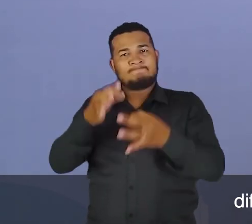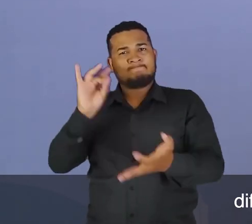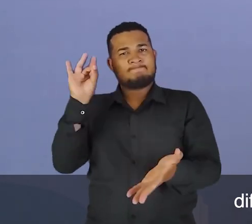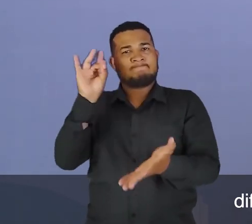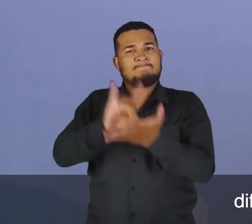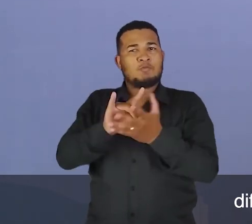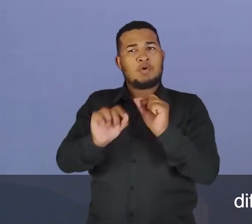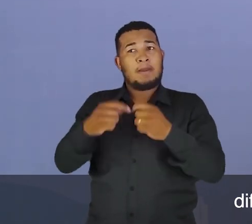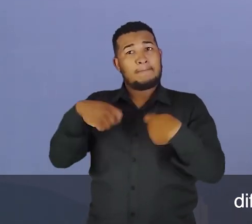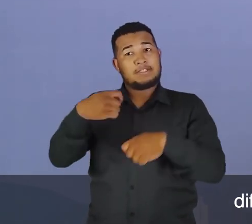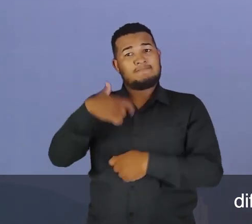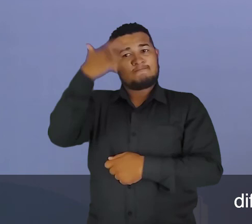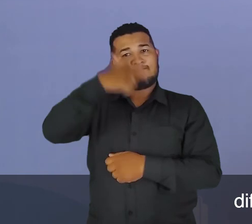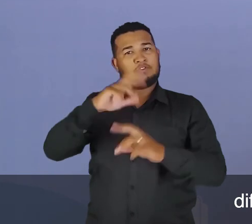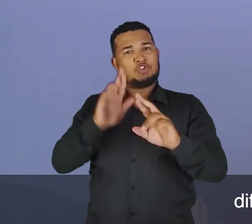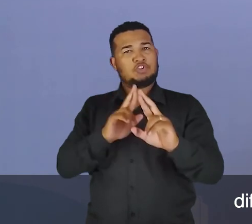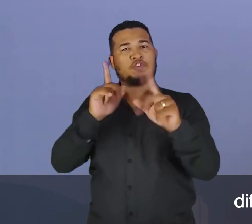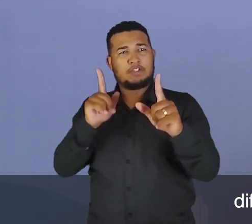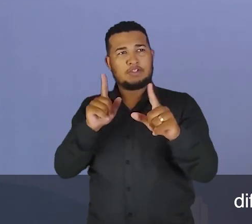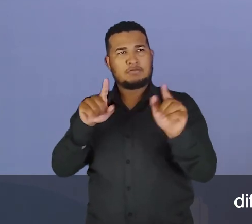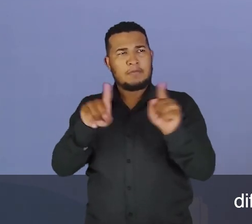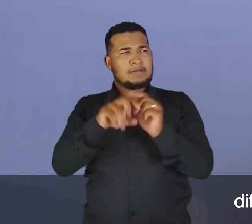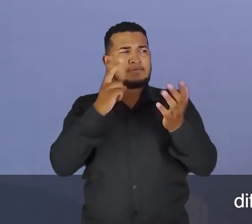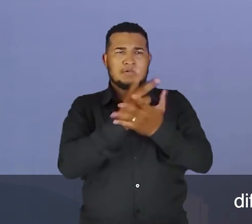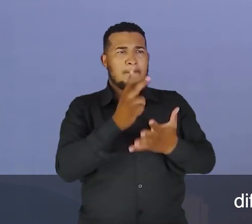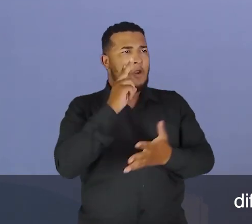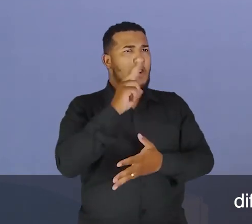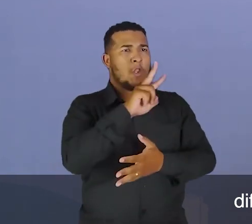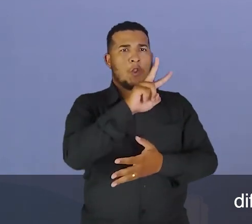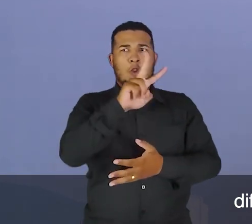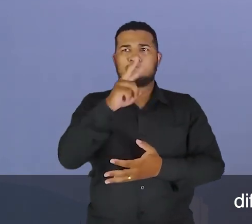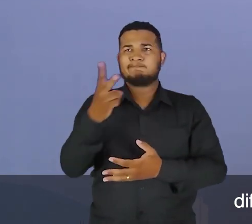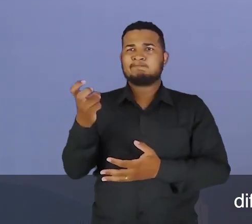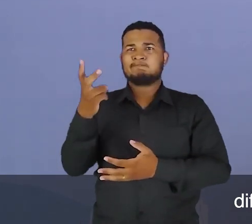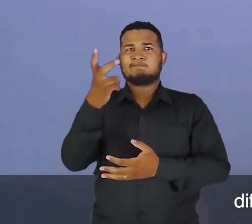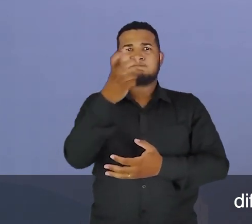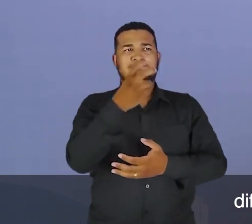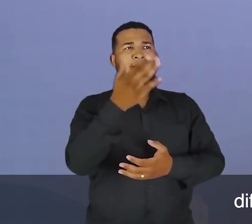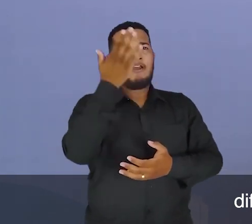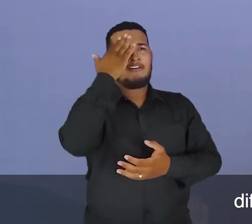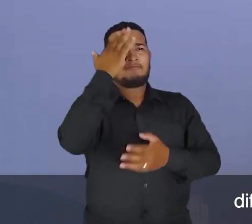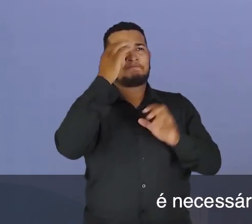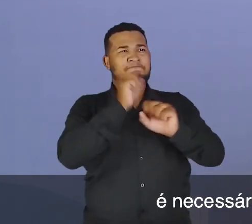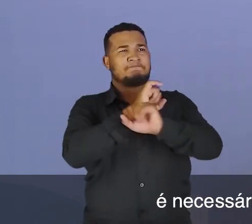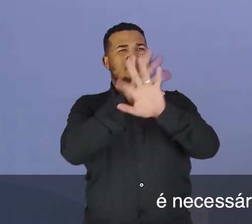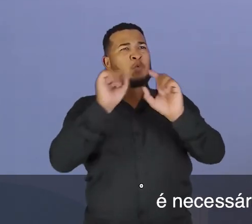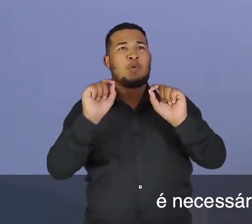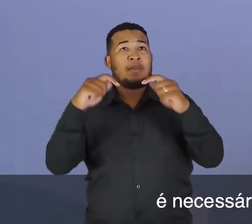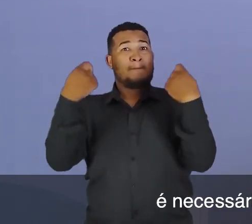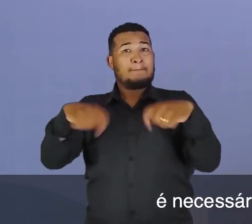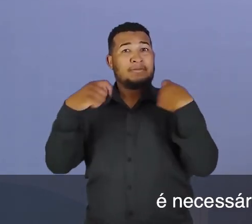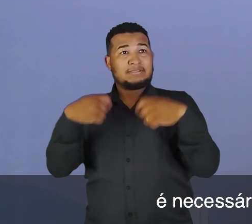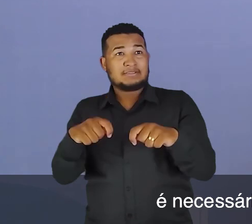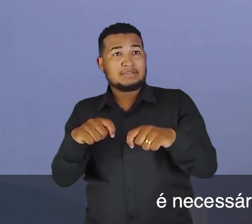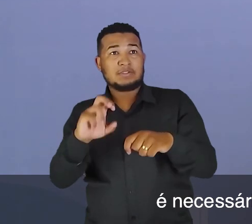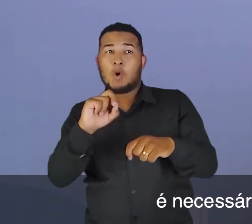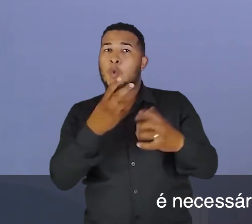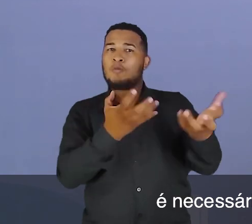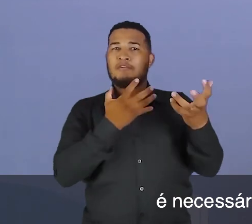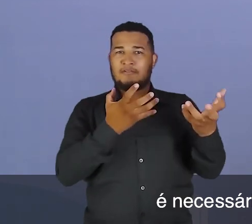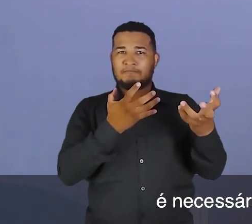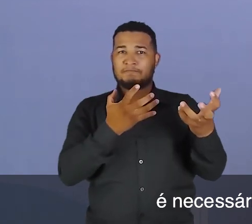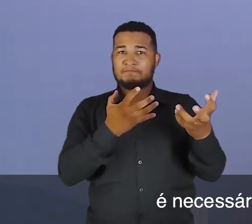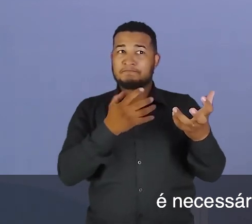cidadão diferente, olhar ao nosso redor para que entendamos o que é necessário e o que é simplesmente um